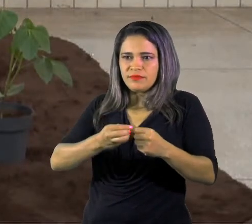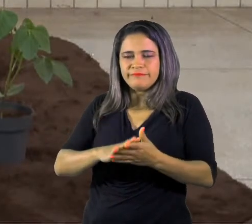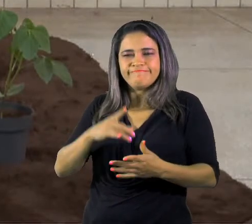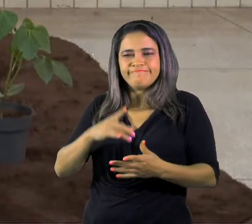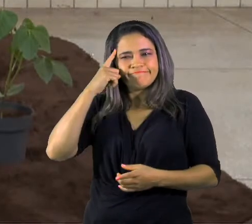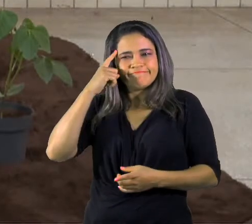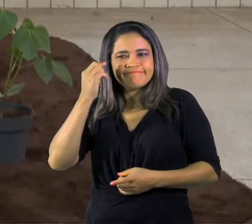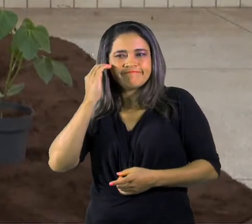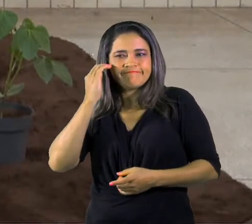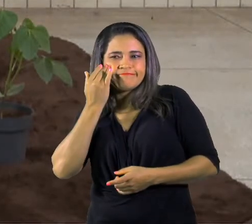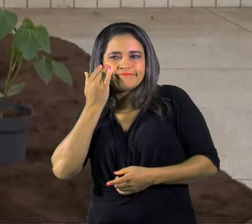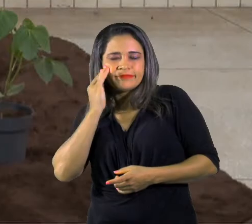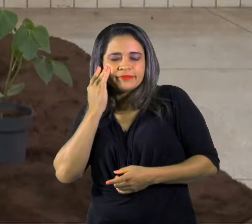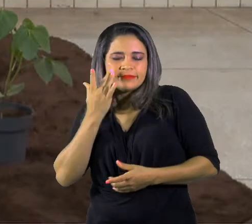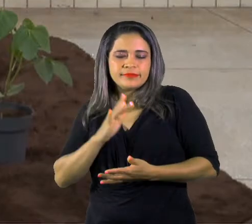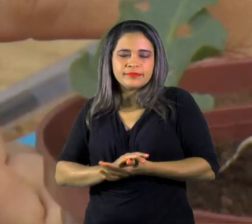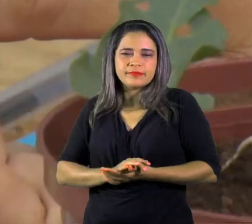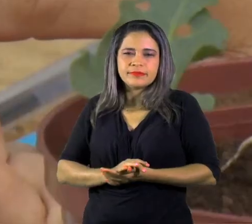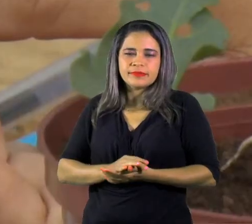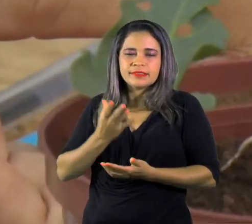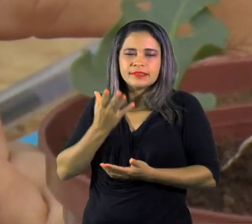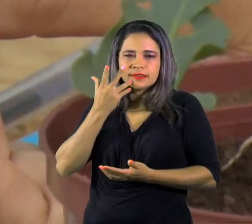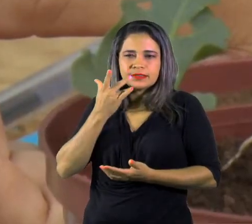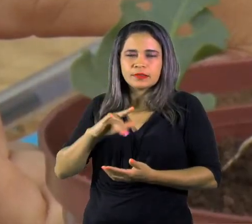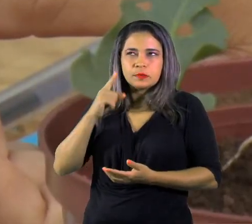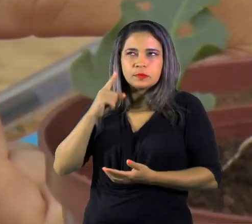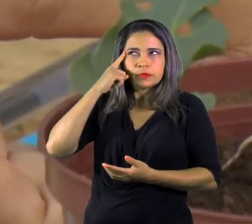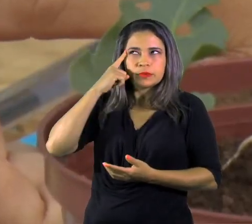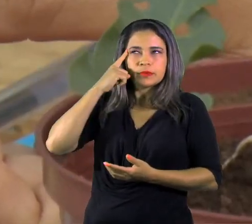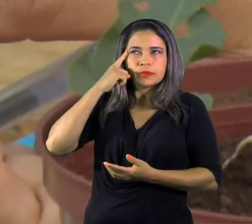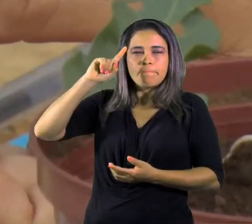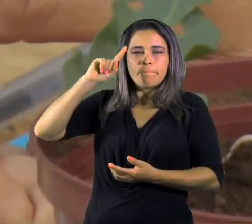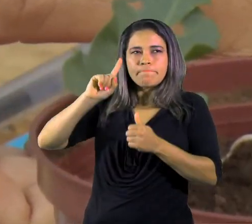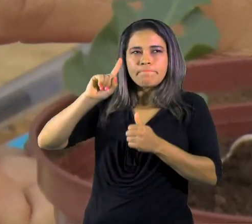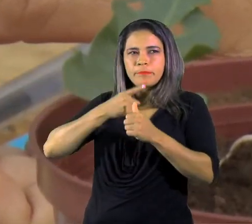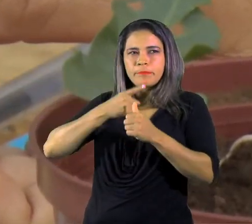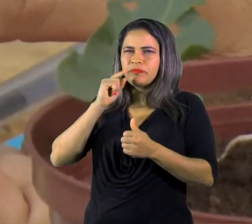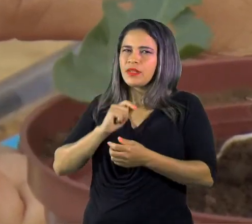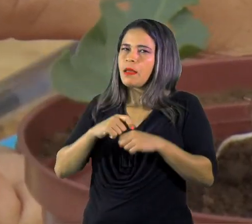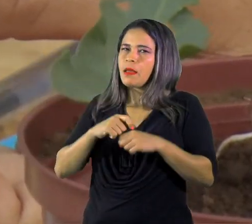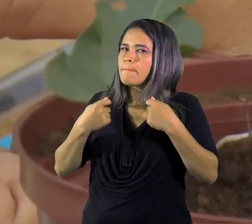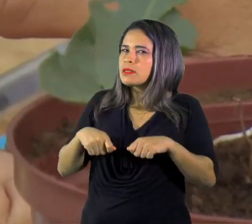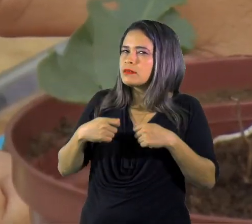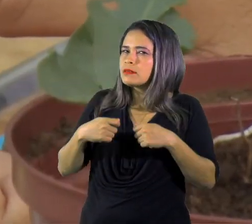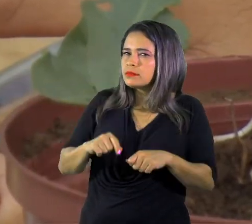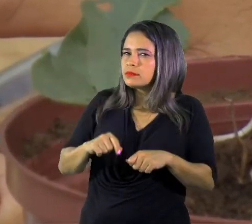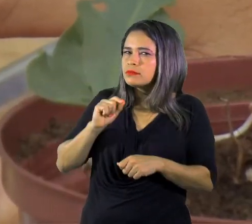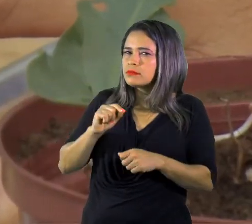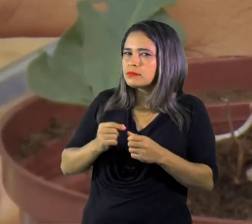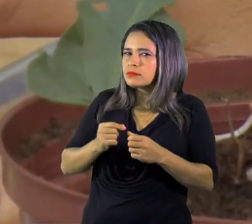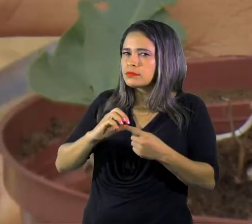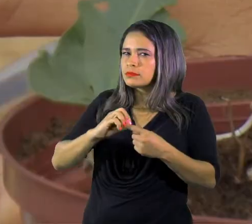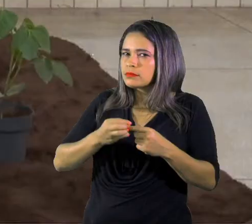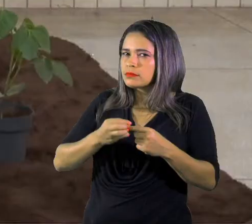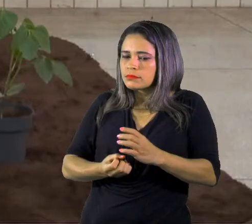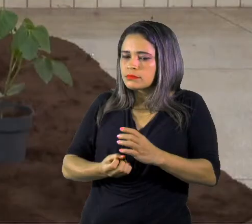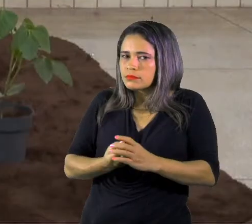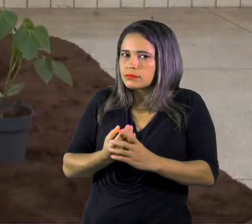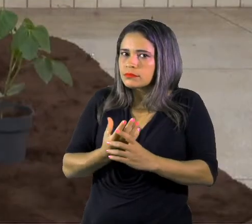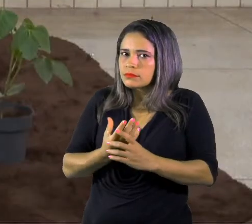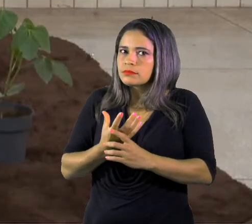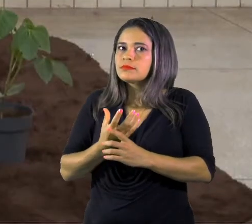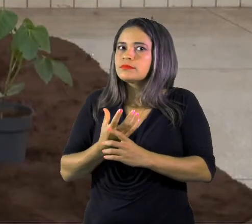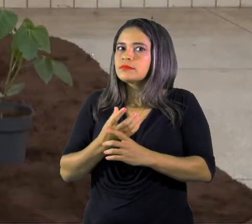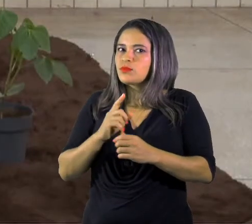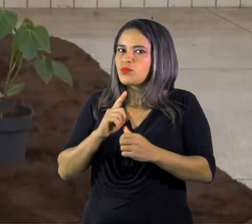vai elaborar as primeiras hipóteses, né? Então, o que é preciso para que essa sementinha germine? Um elemento a